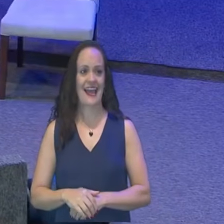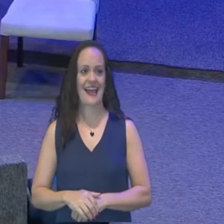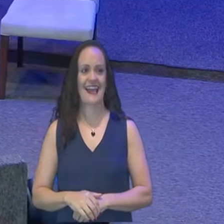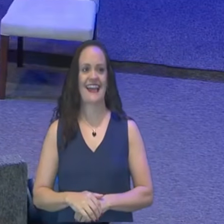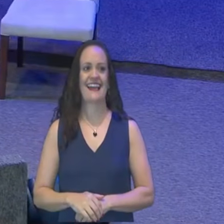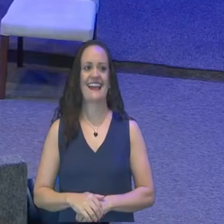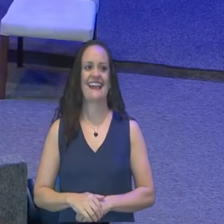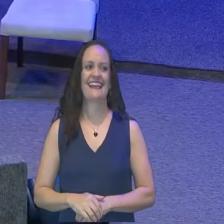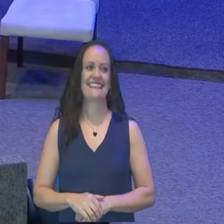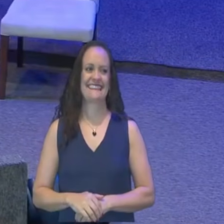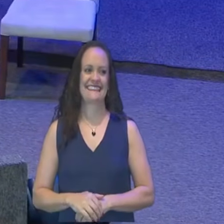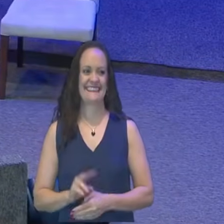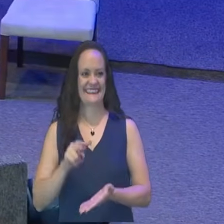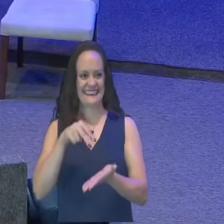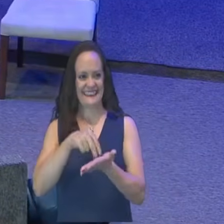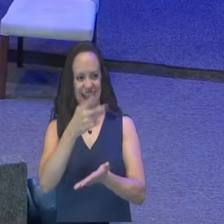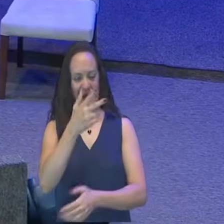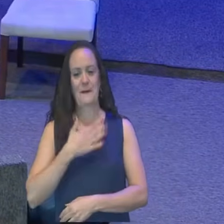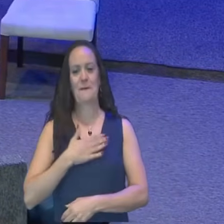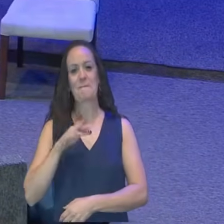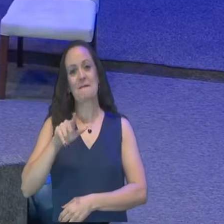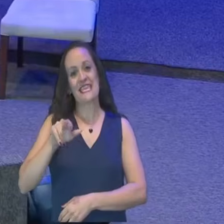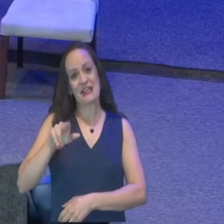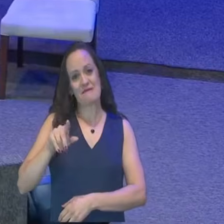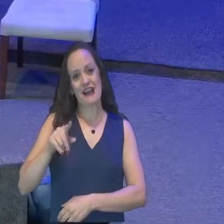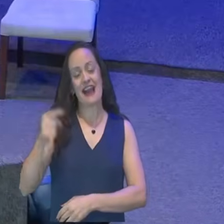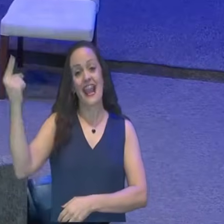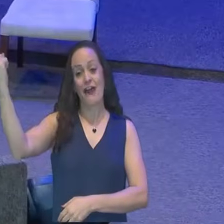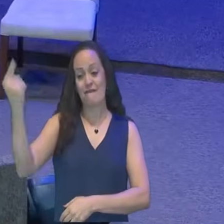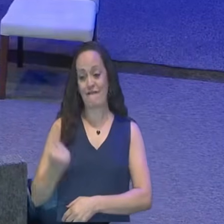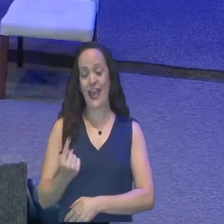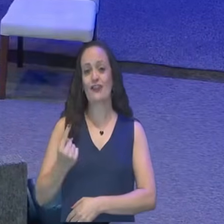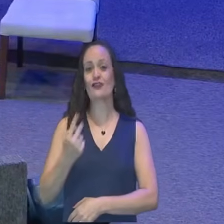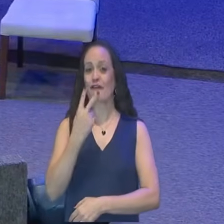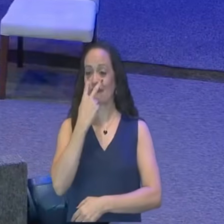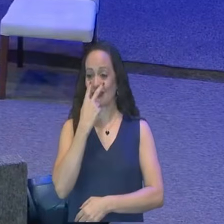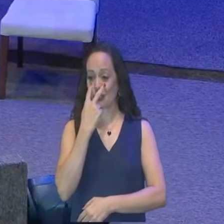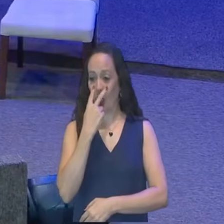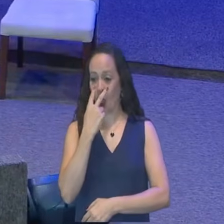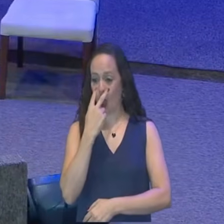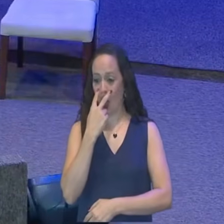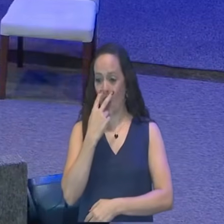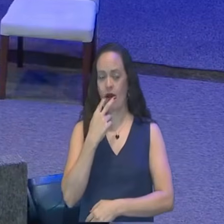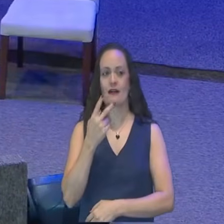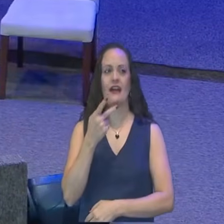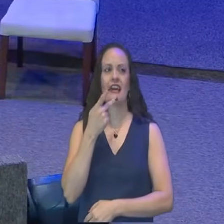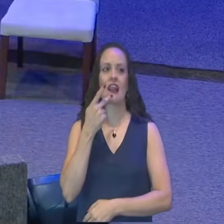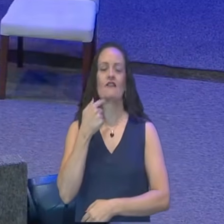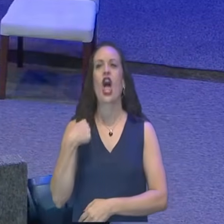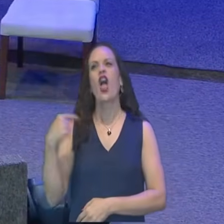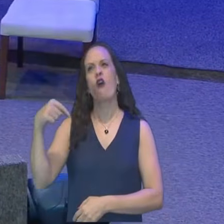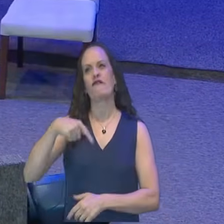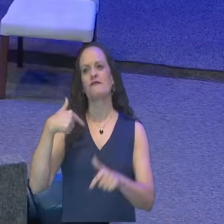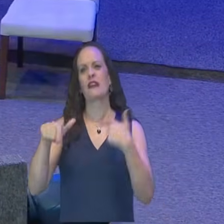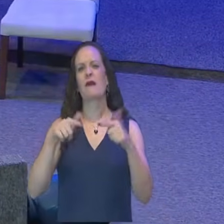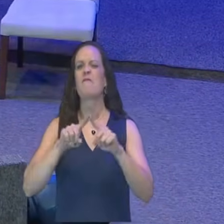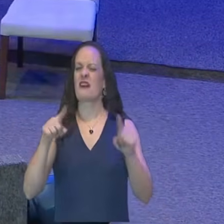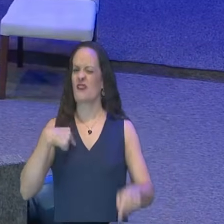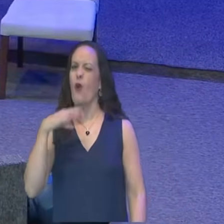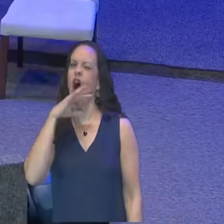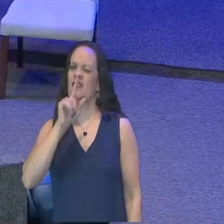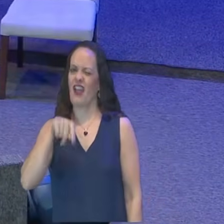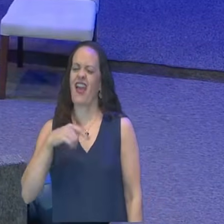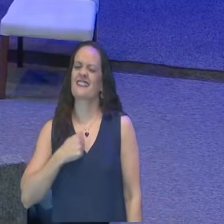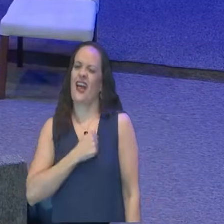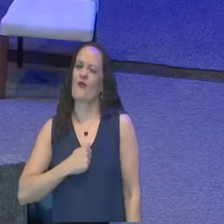instantes. Veio lá de Vitória. O pretexto que ela deu era trabalho, mas eu acho que era saudade do irmão